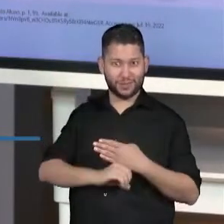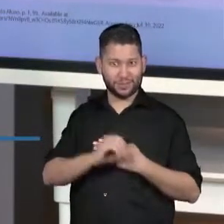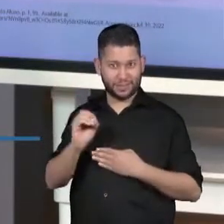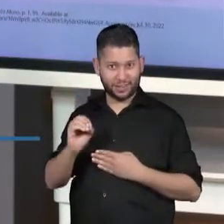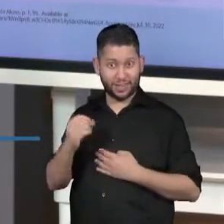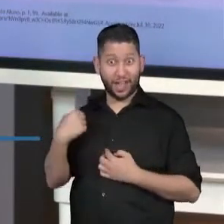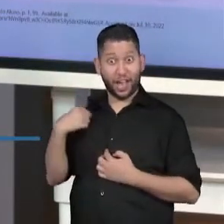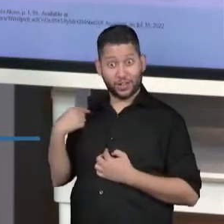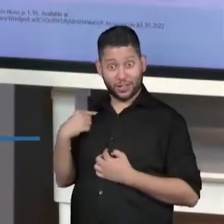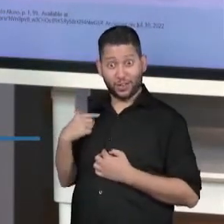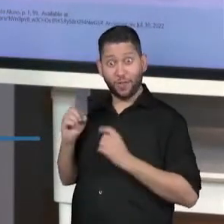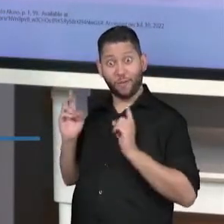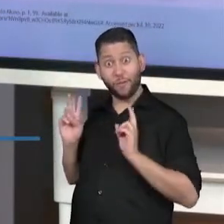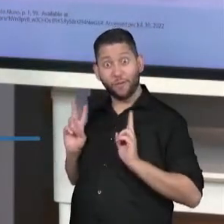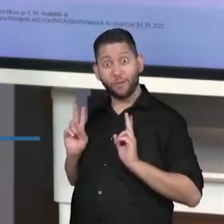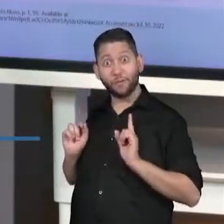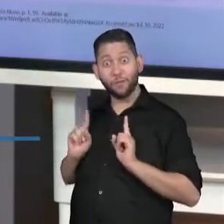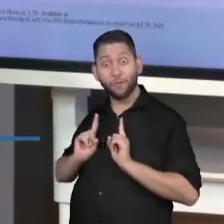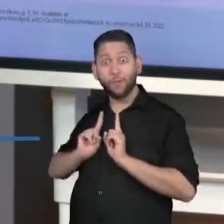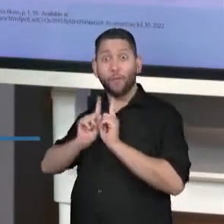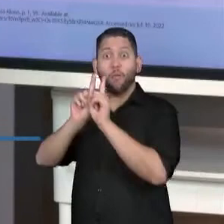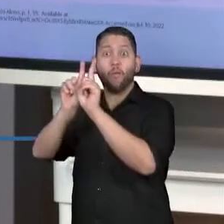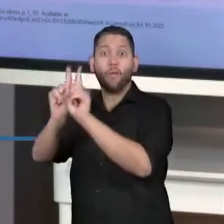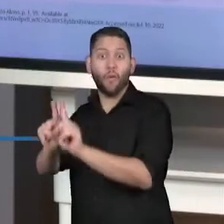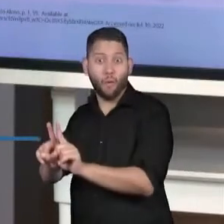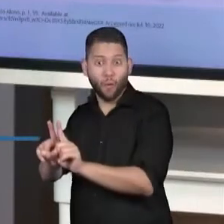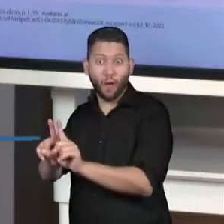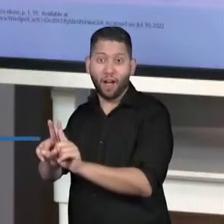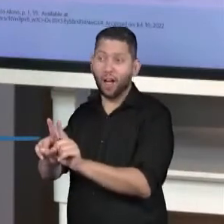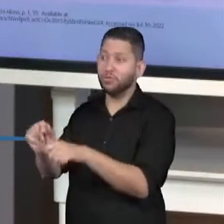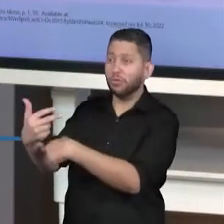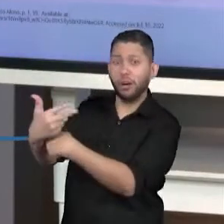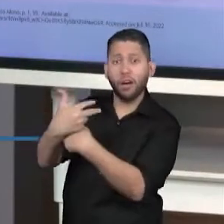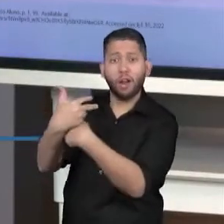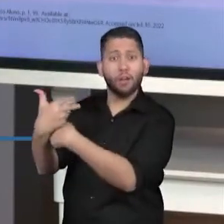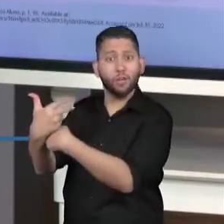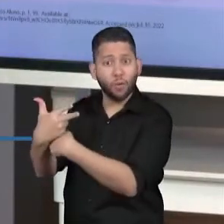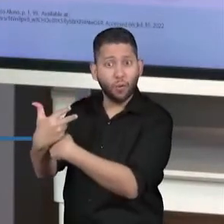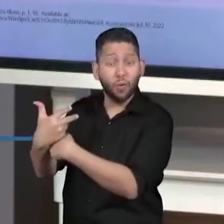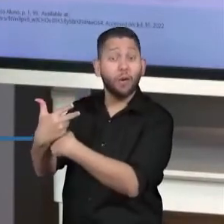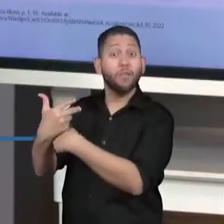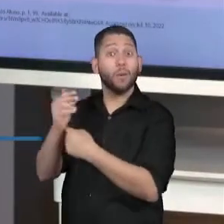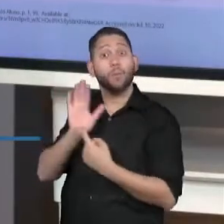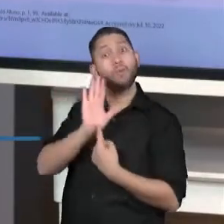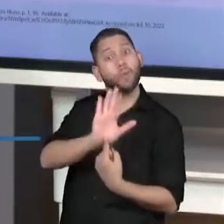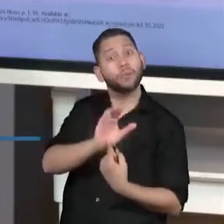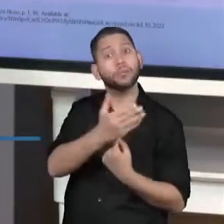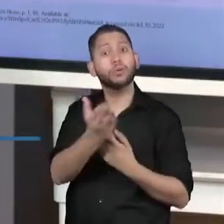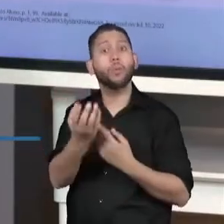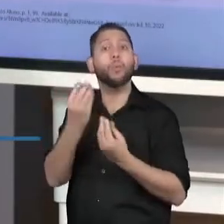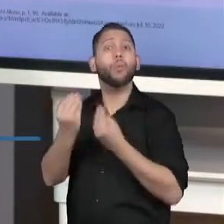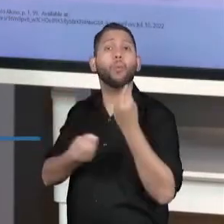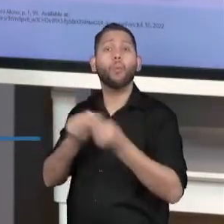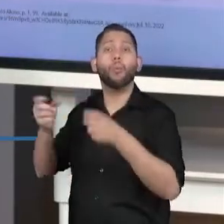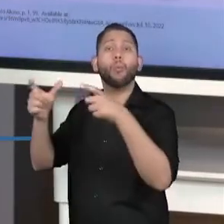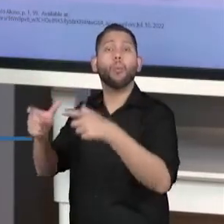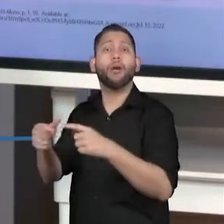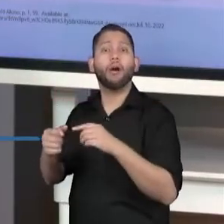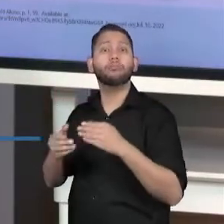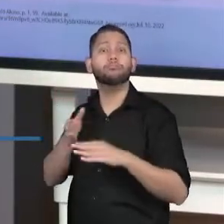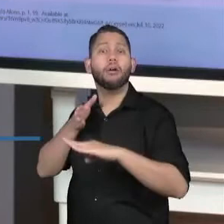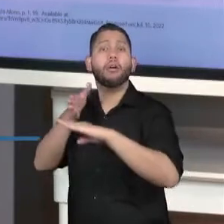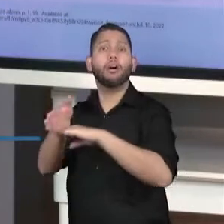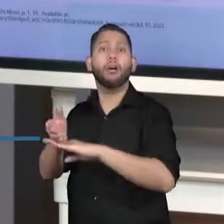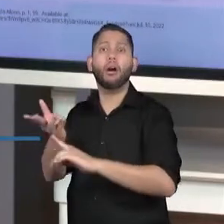junto comigo, nós fomos aí numa exibição. E a gente fez alguns vídeos lá, a gente vai usar e vai mostrar para vocês essa exposição de